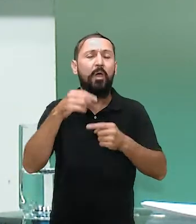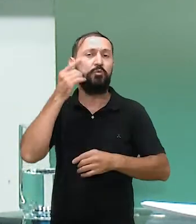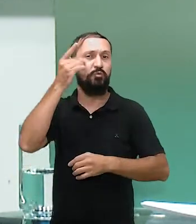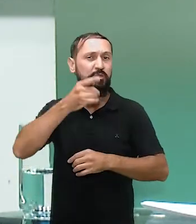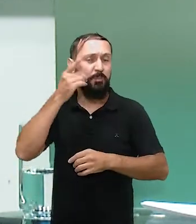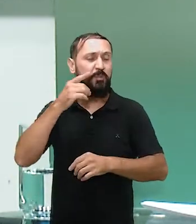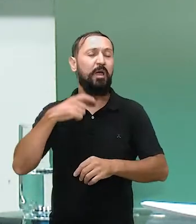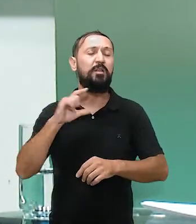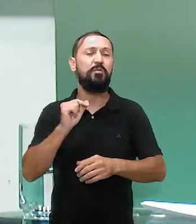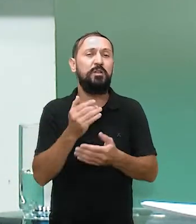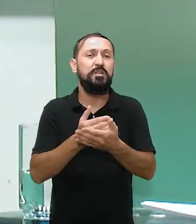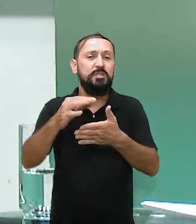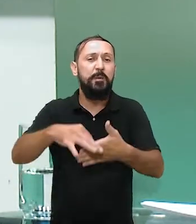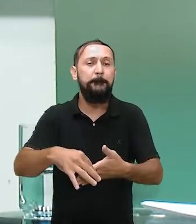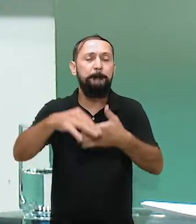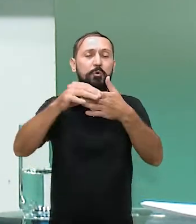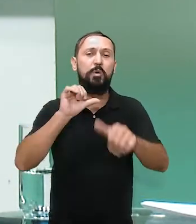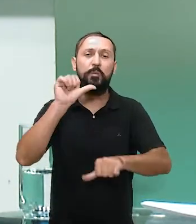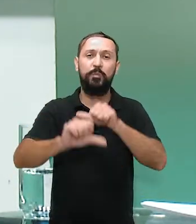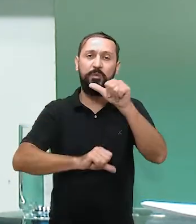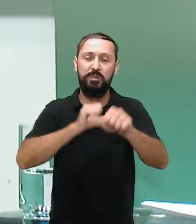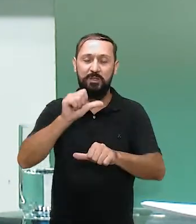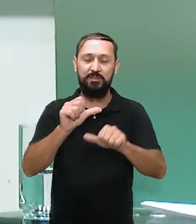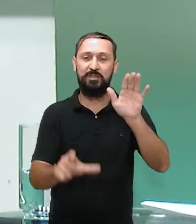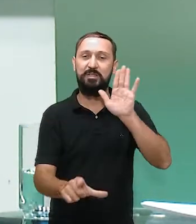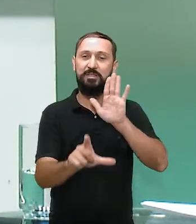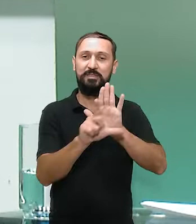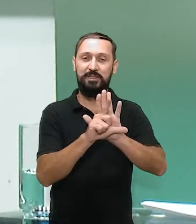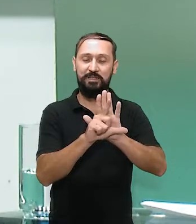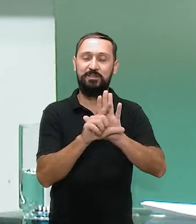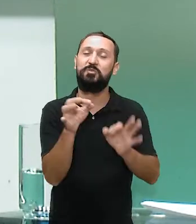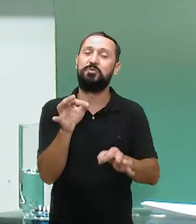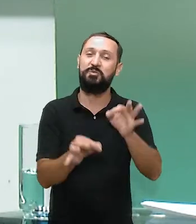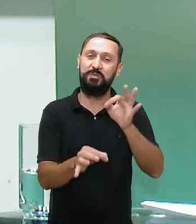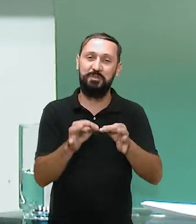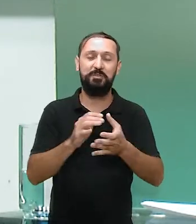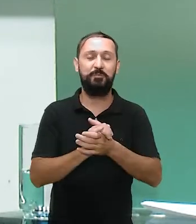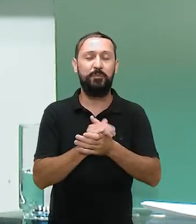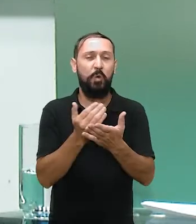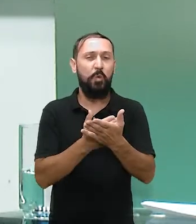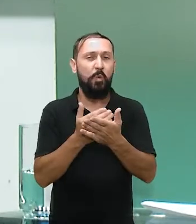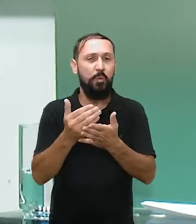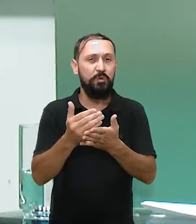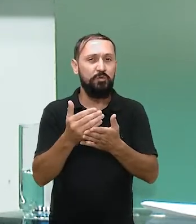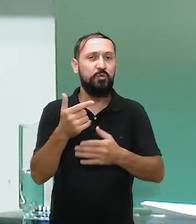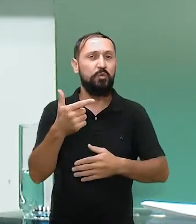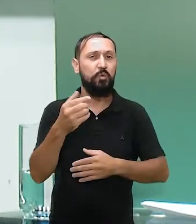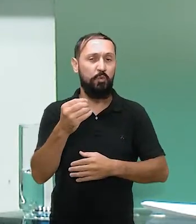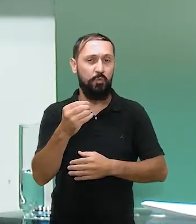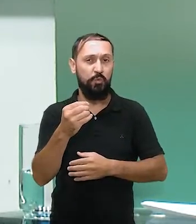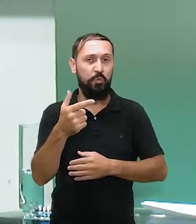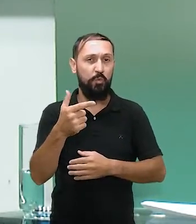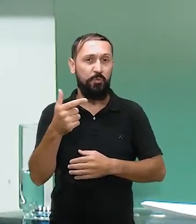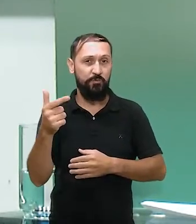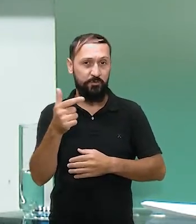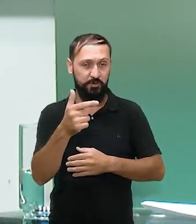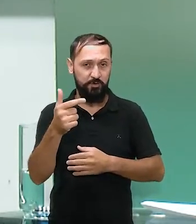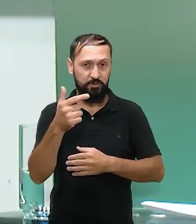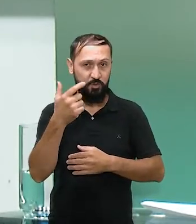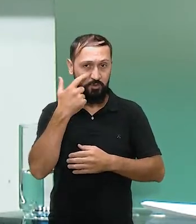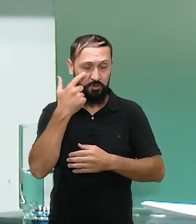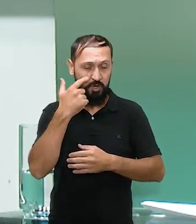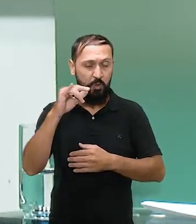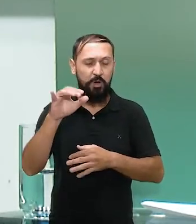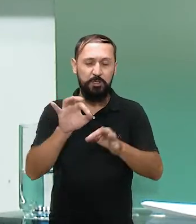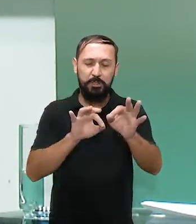de transformação do nosso ordenamento jurídico. E em janeiro de 2022, com as baterias recarregadas, a TV